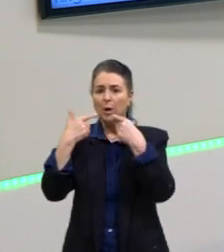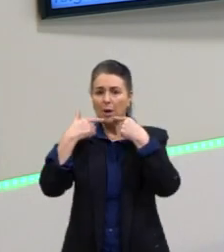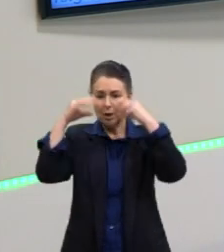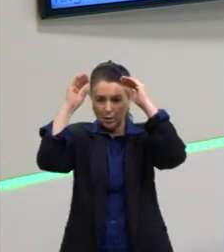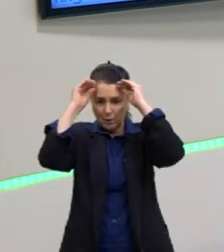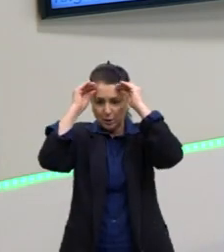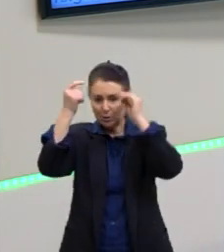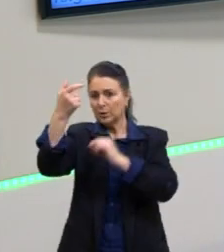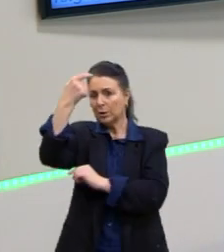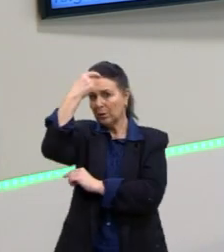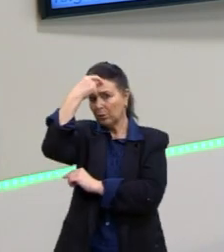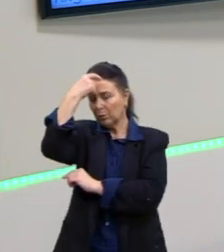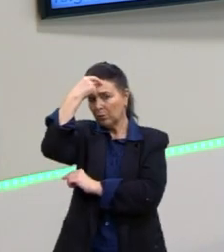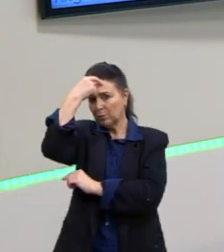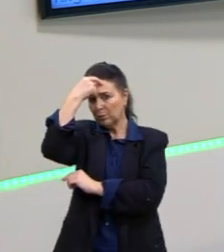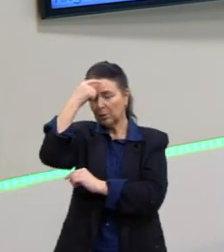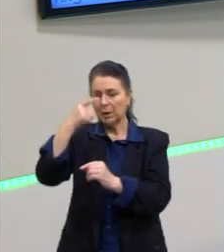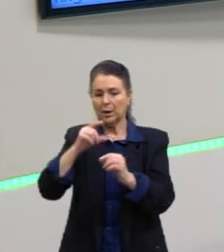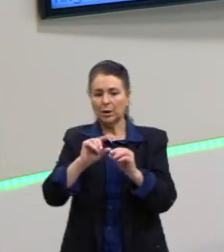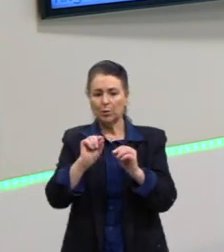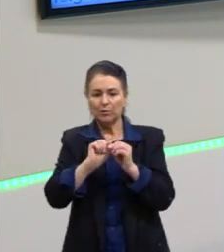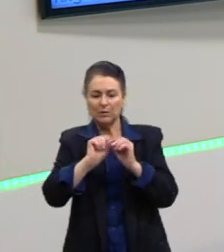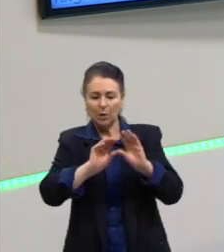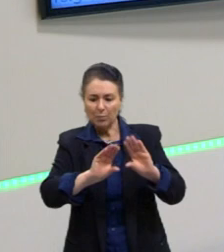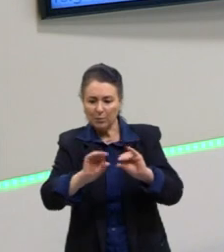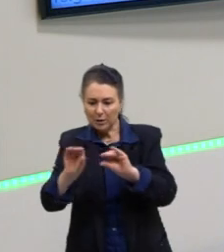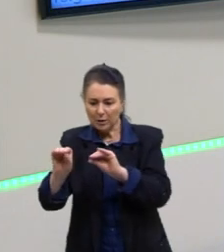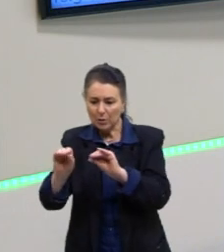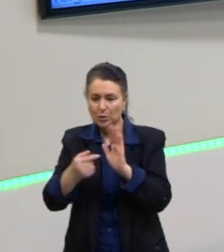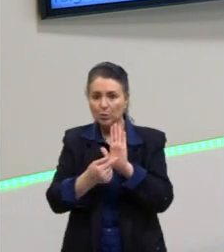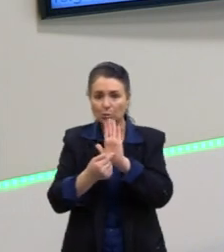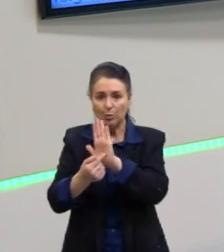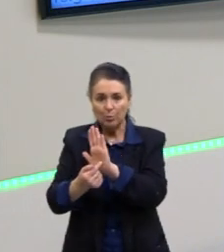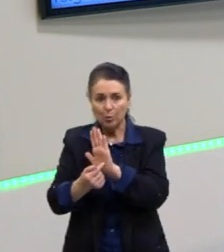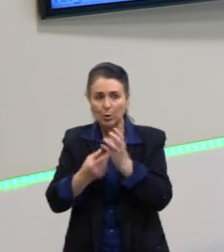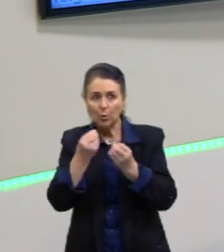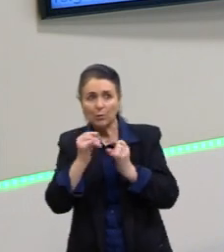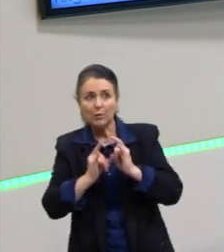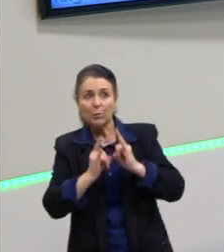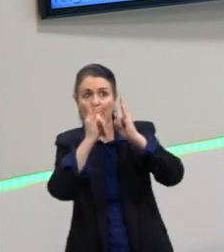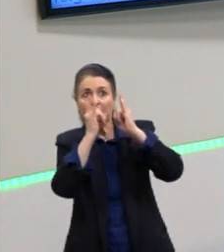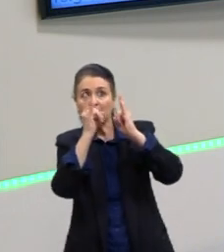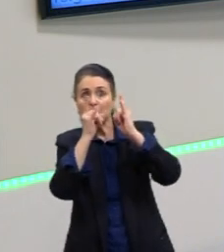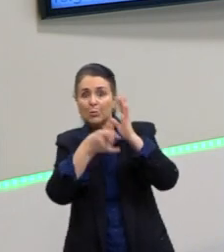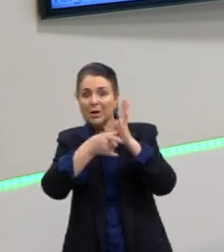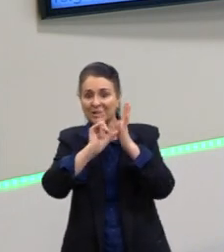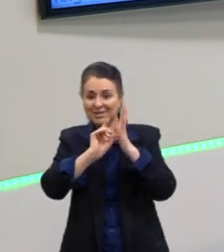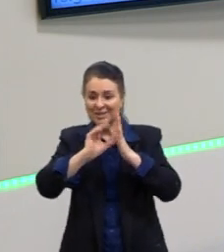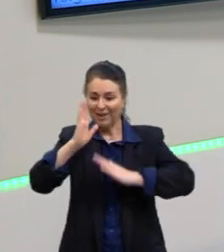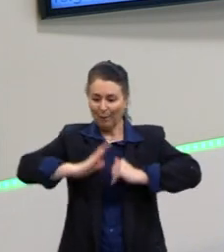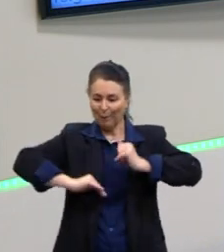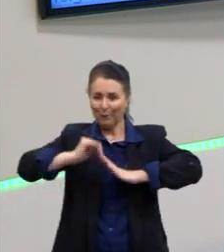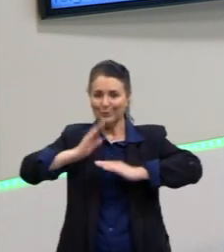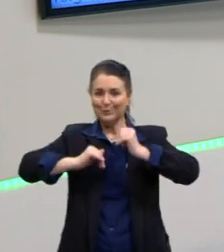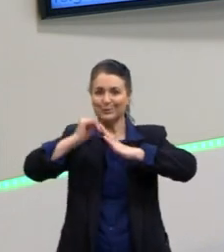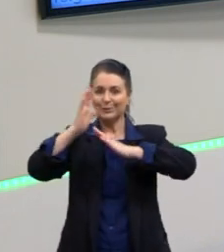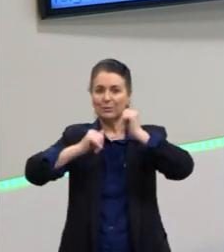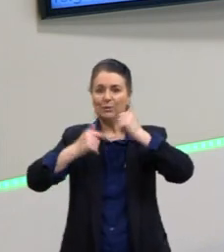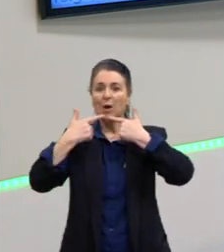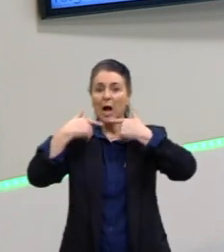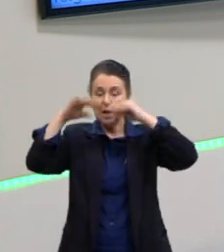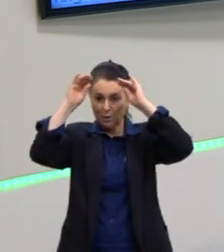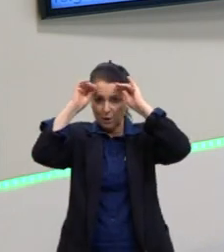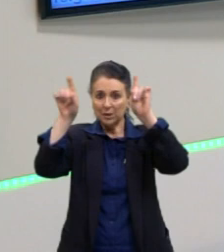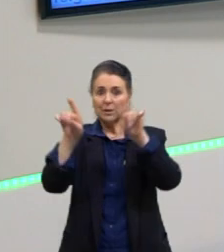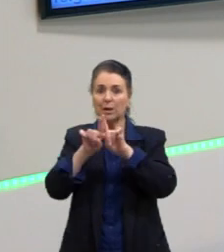como ciência como se fosse uma maquete que expressa Como será o prédio ele também afirmou que a linguagem Seria algo